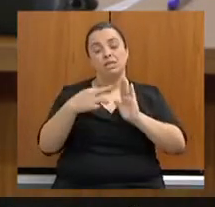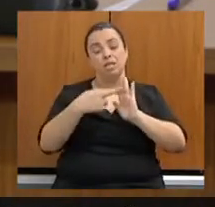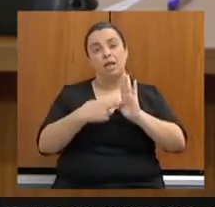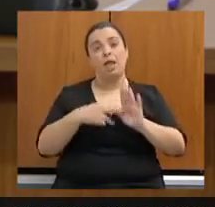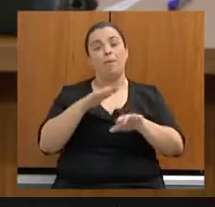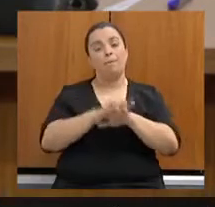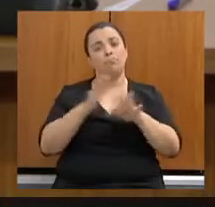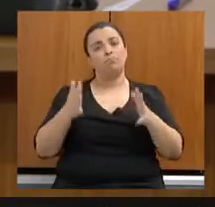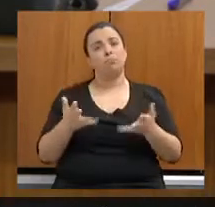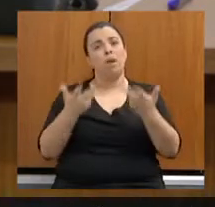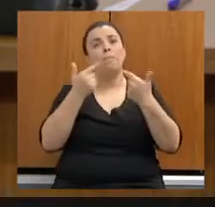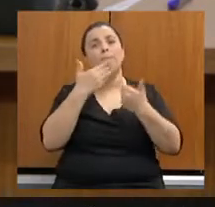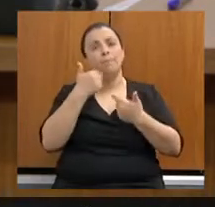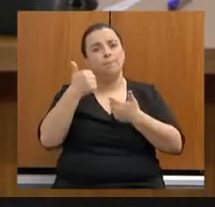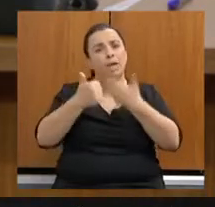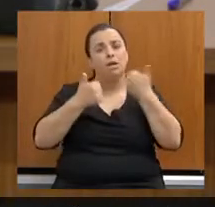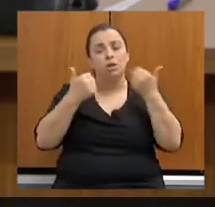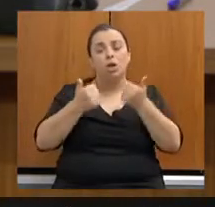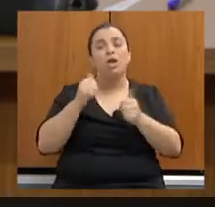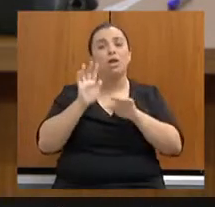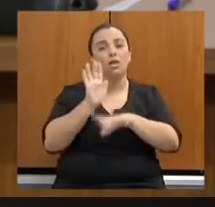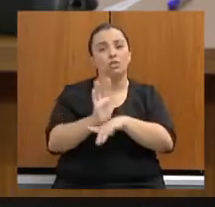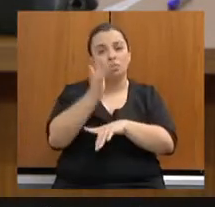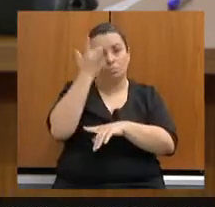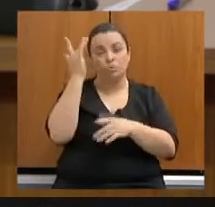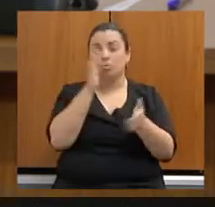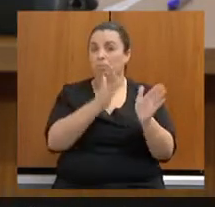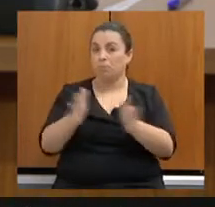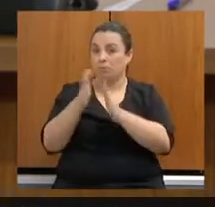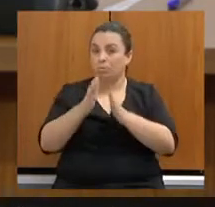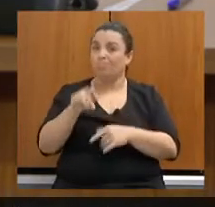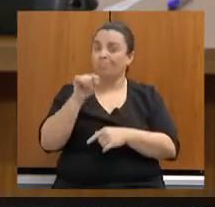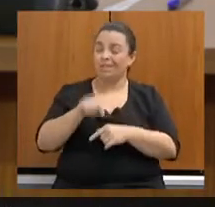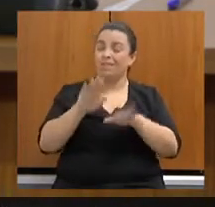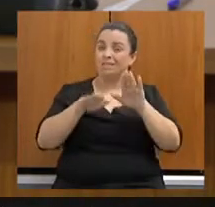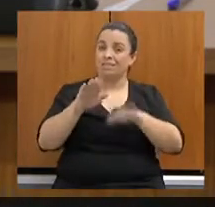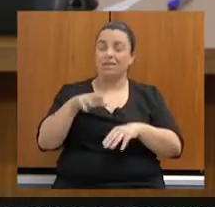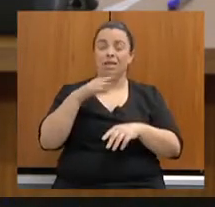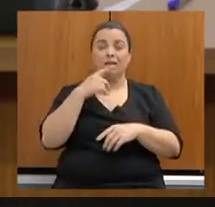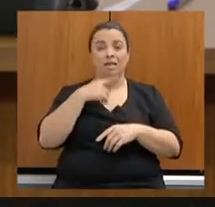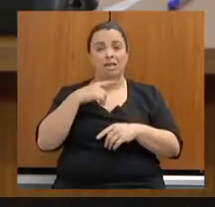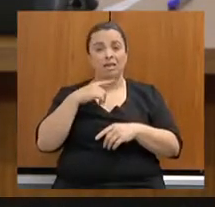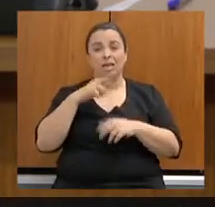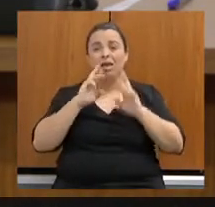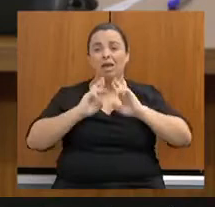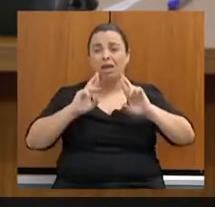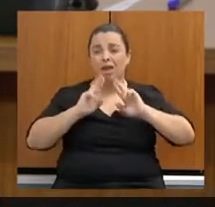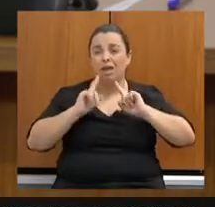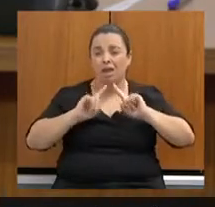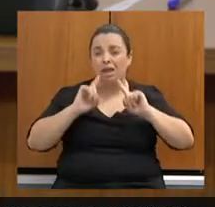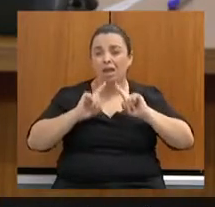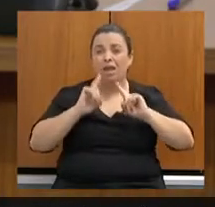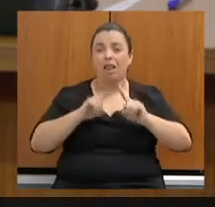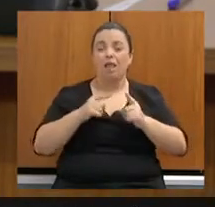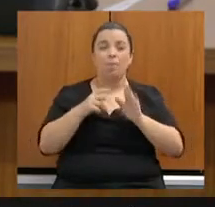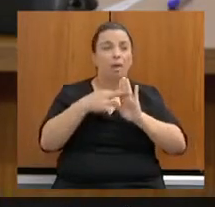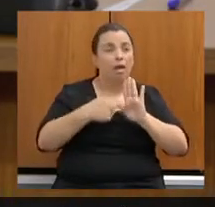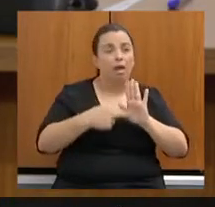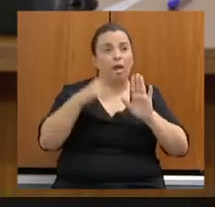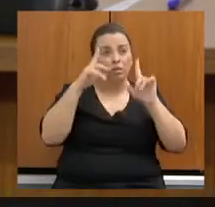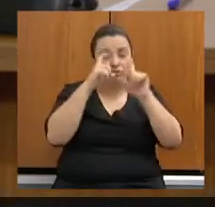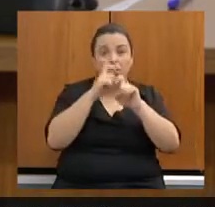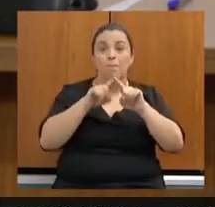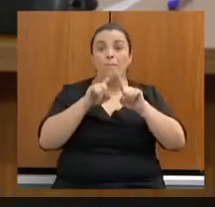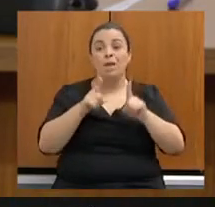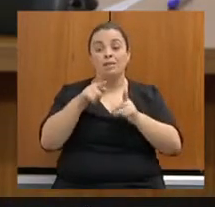e ajudando aos nossos produtores que sempre reclamam muito que as regras são difícil mas está com a pesquisa que vai trazer